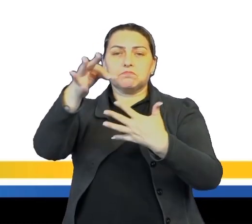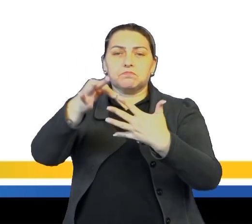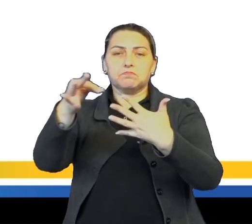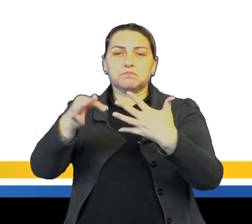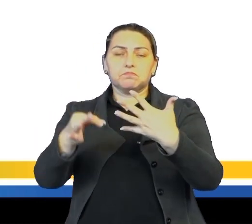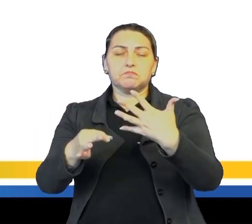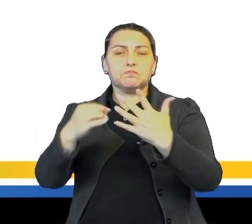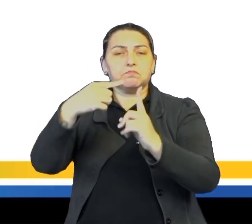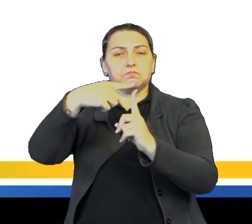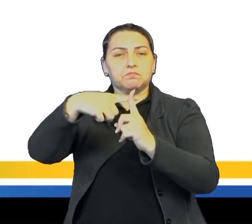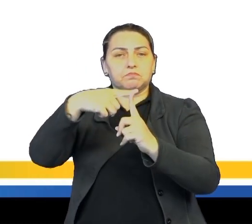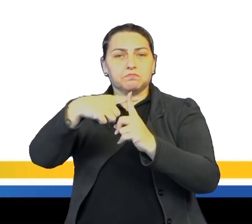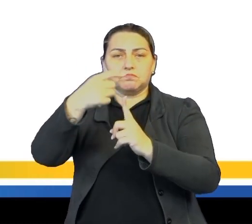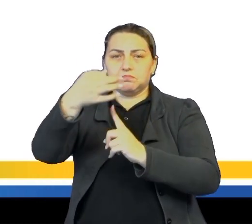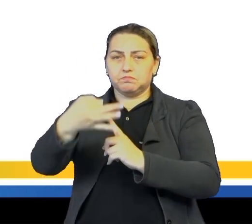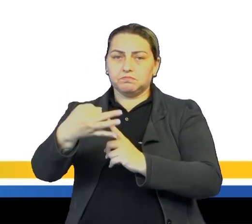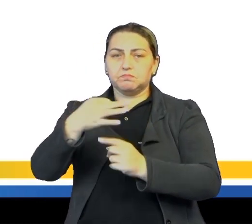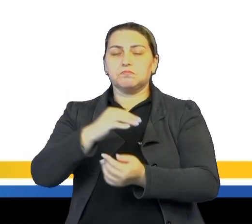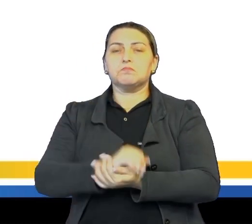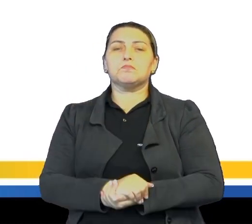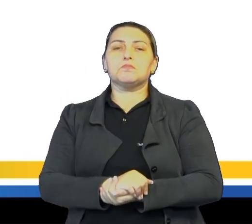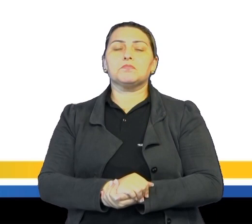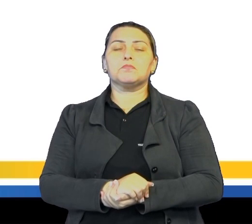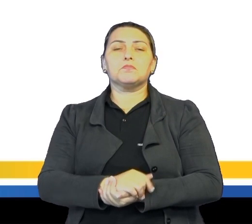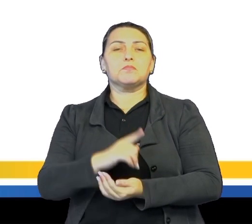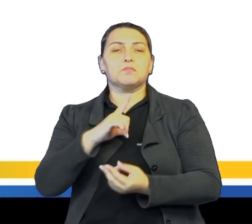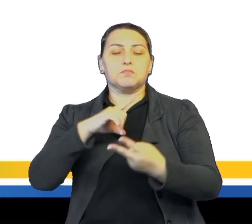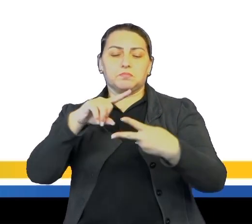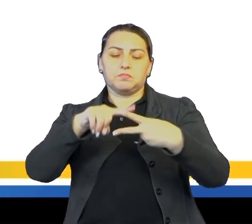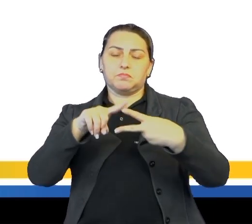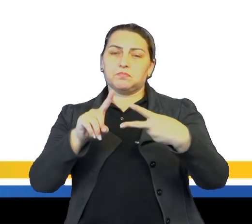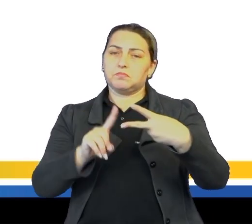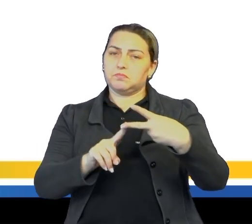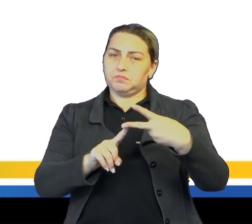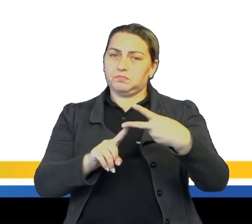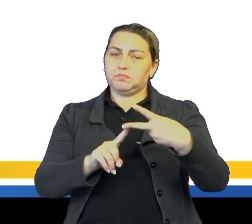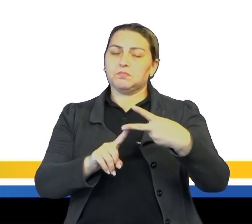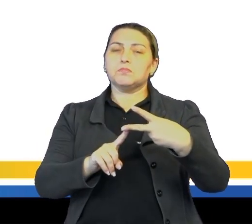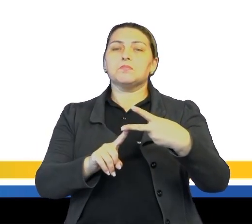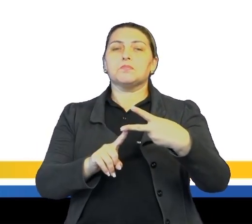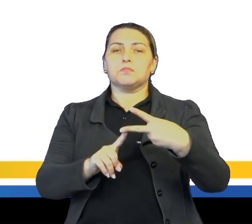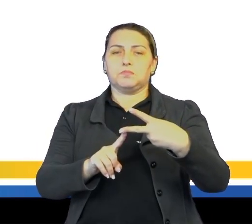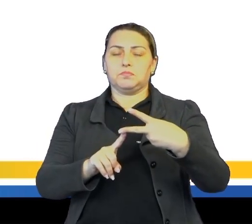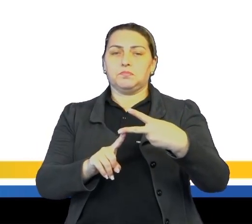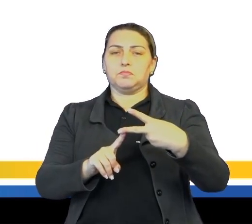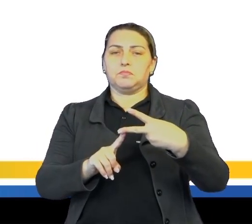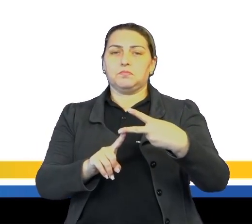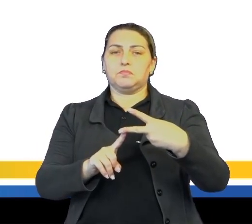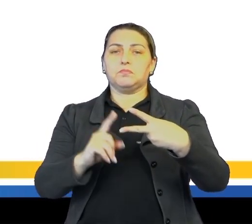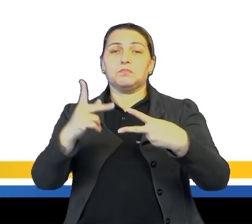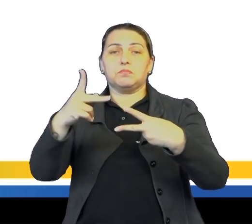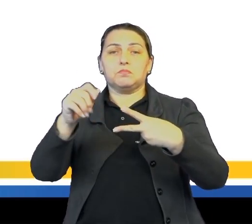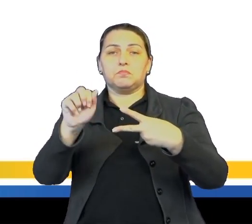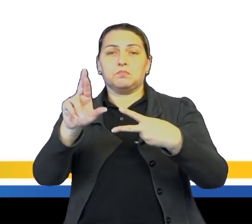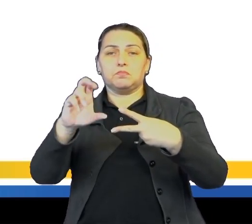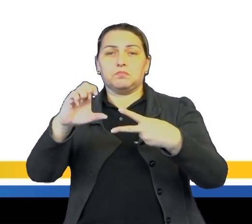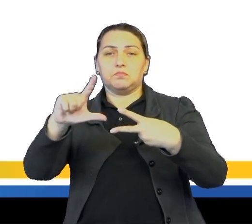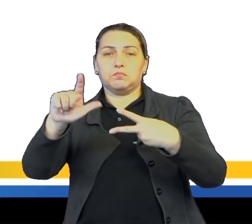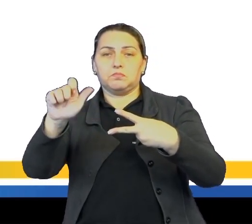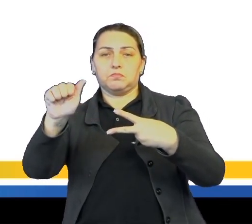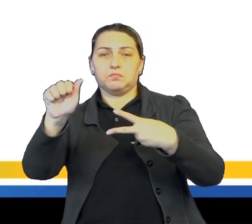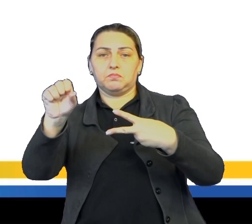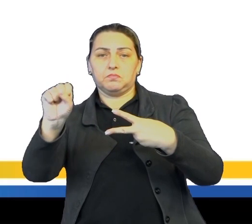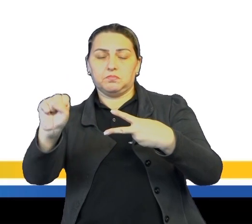da adição certo nós temos dois elementos na adição que são chamados de parcelas